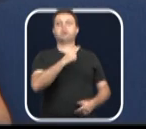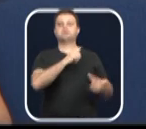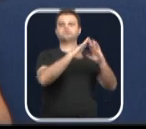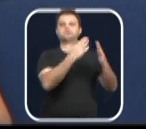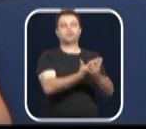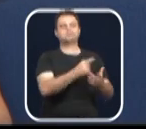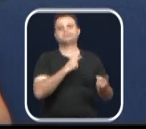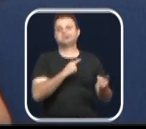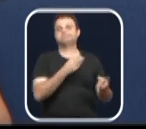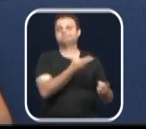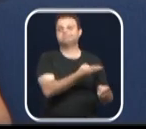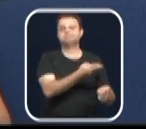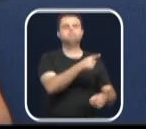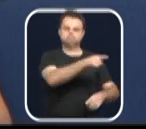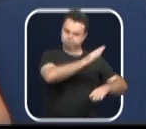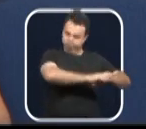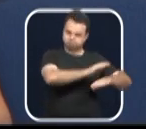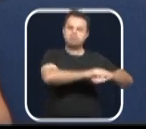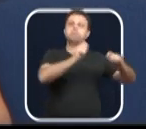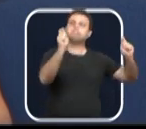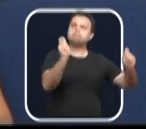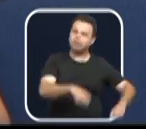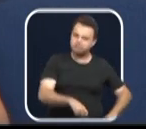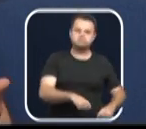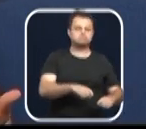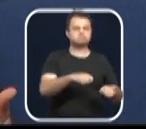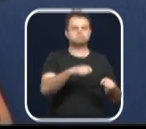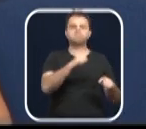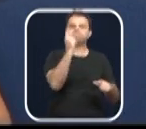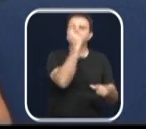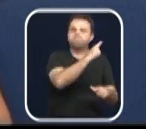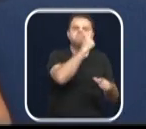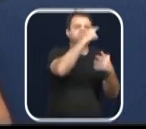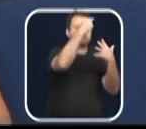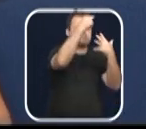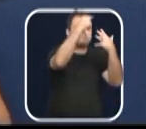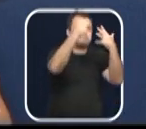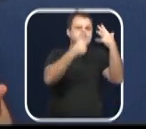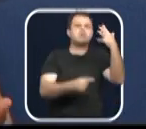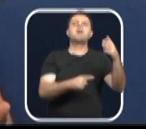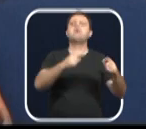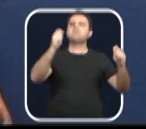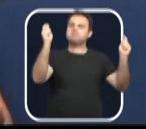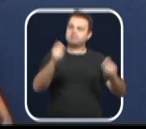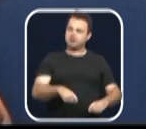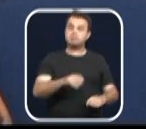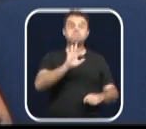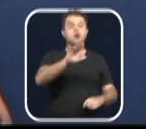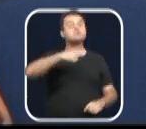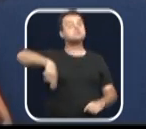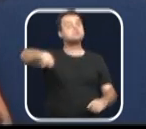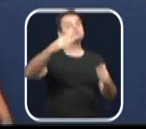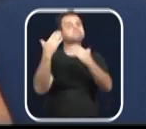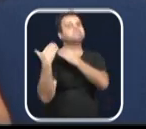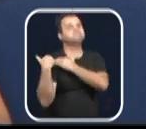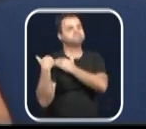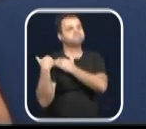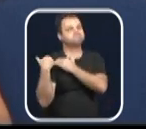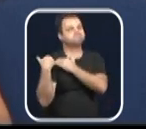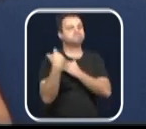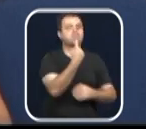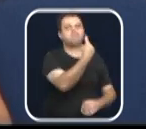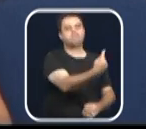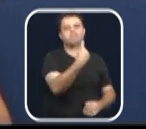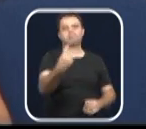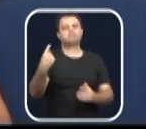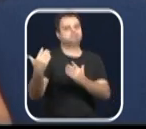a potência para ser isso tudo, desde que a gente se corresponsabilize, né? Não